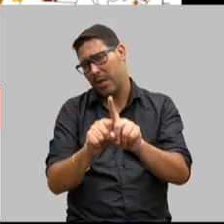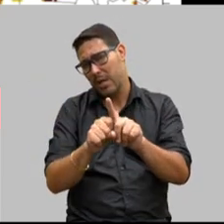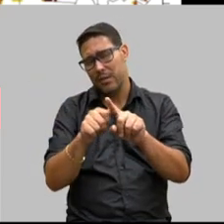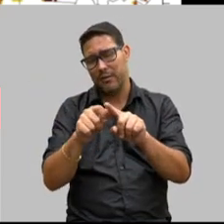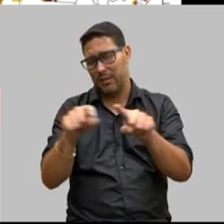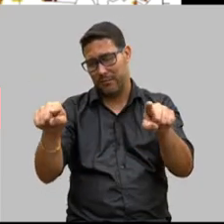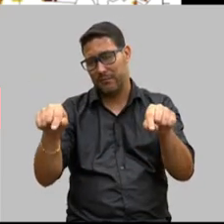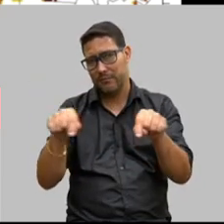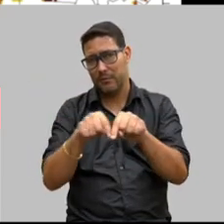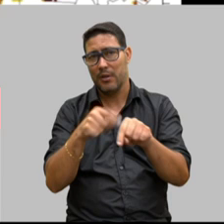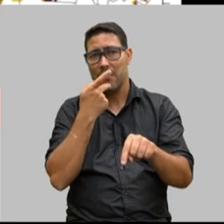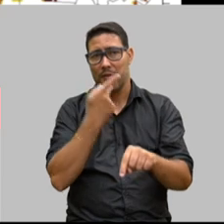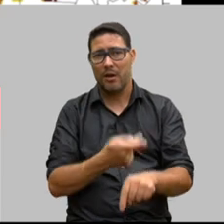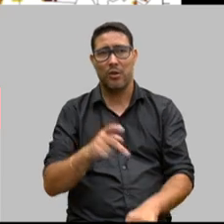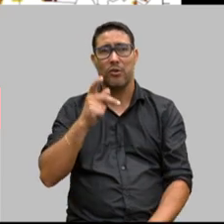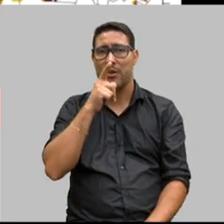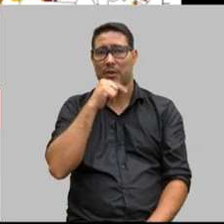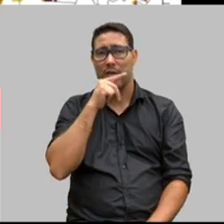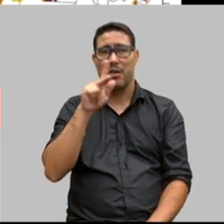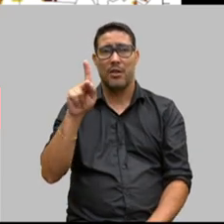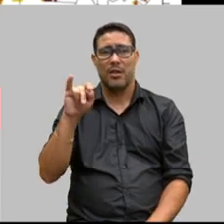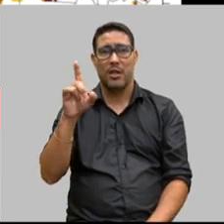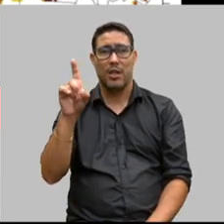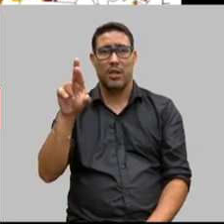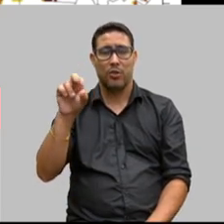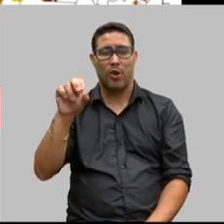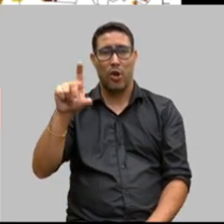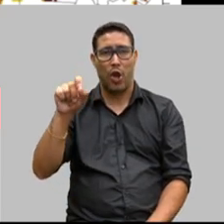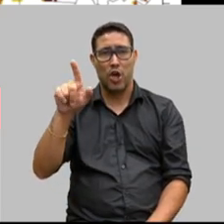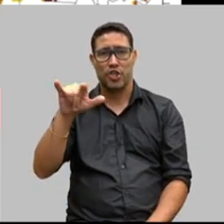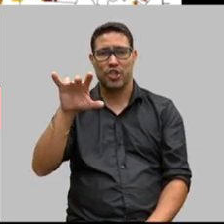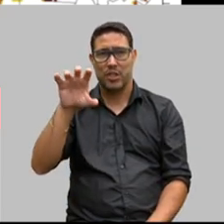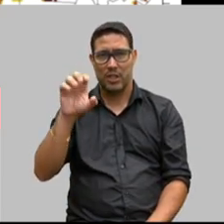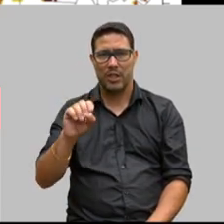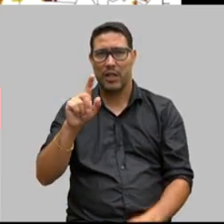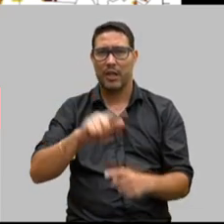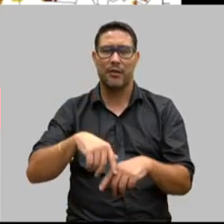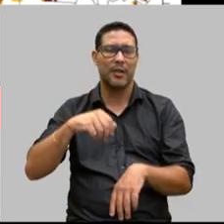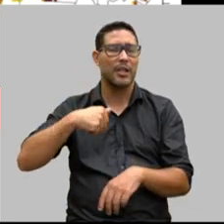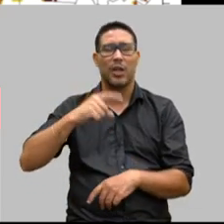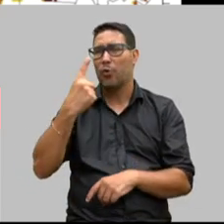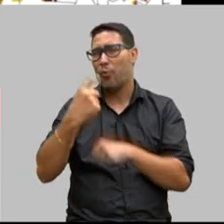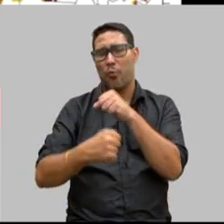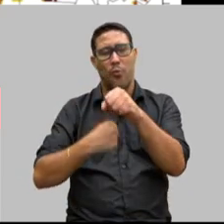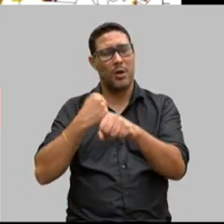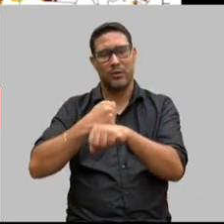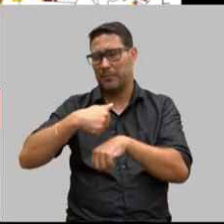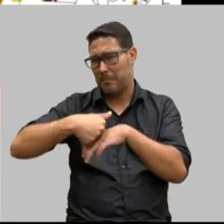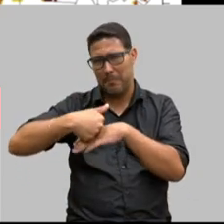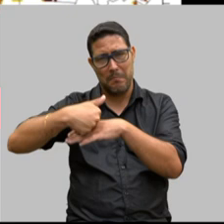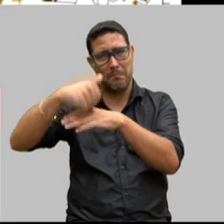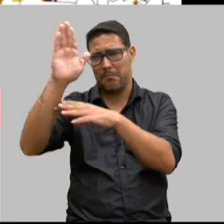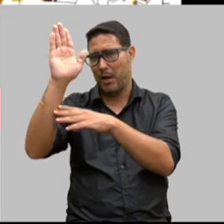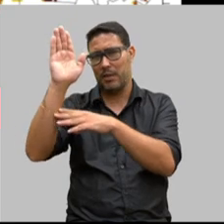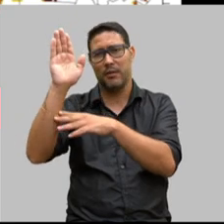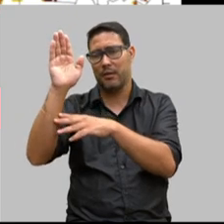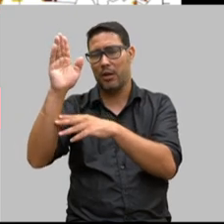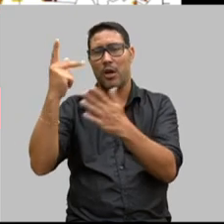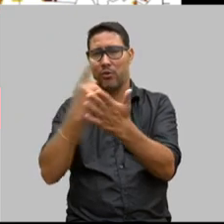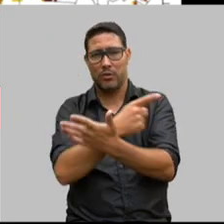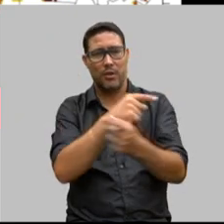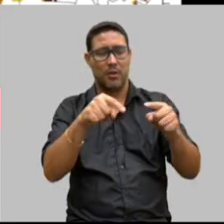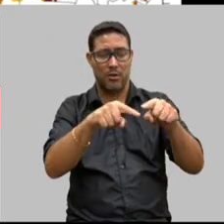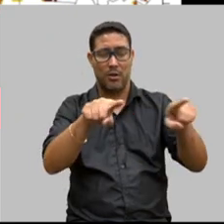seca hidrológica, são aquelas que se estendem por mais de um ano, como aconteceu na bacia do Paraná.